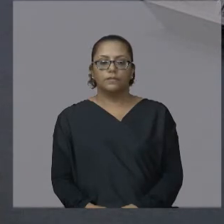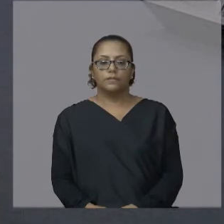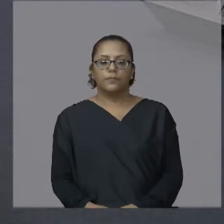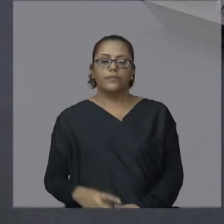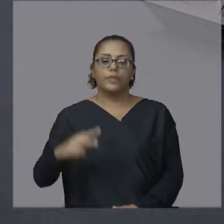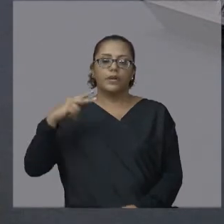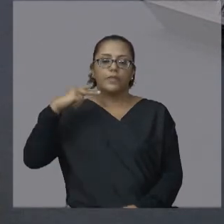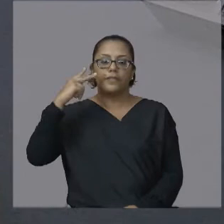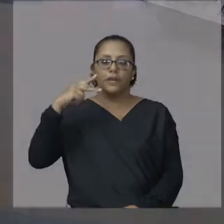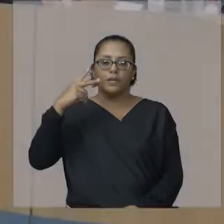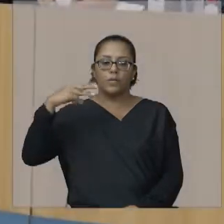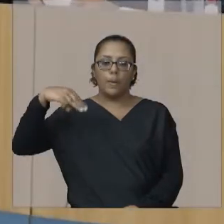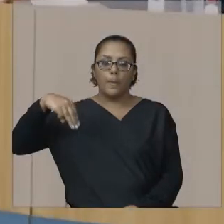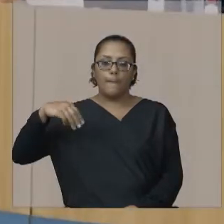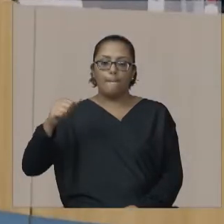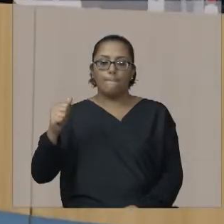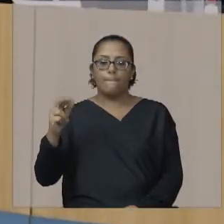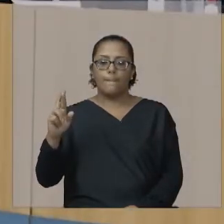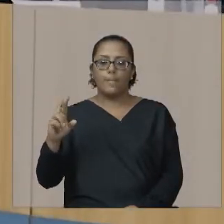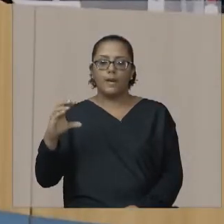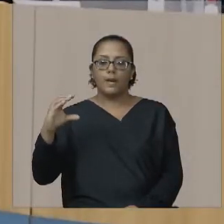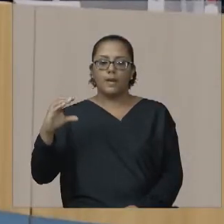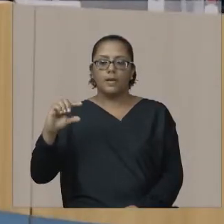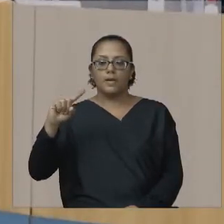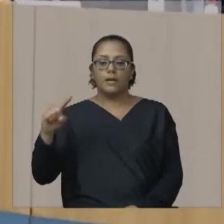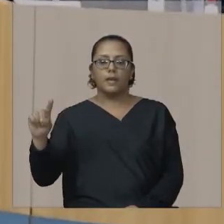Vereador Marcão da Academia.